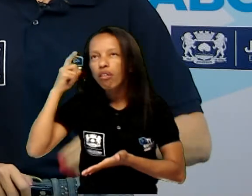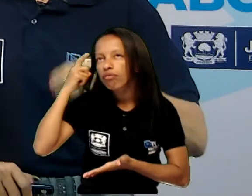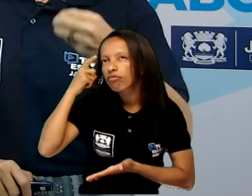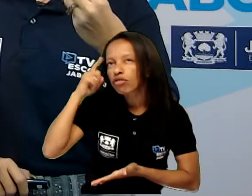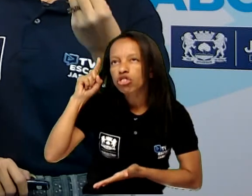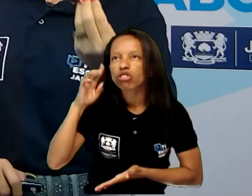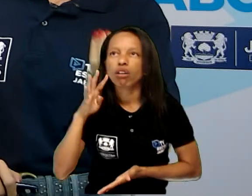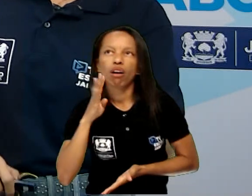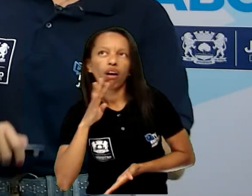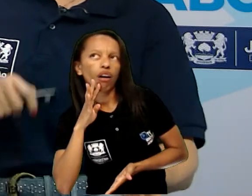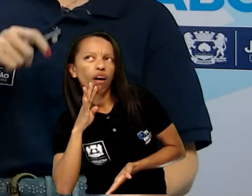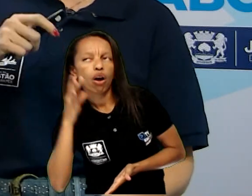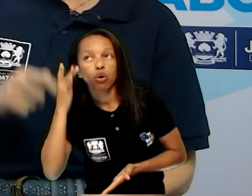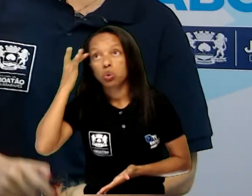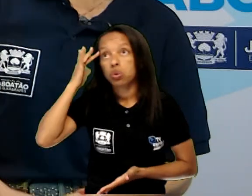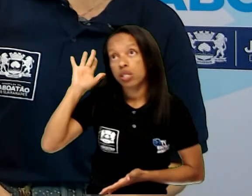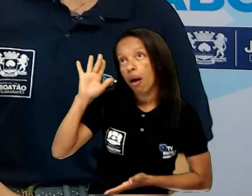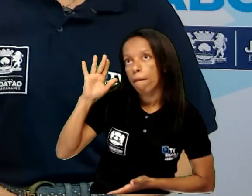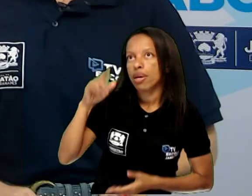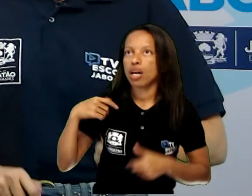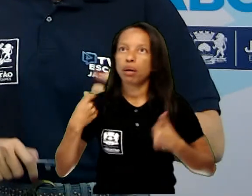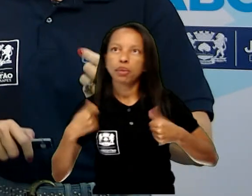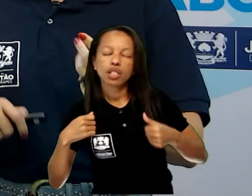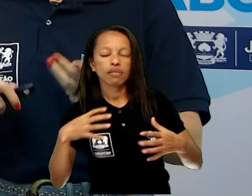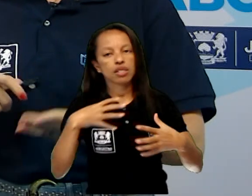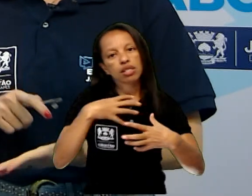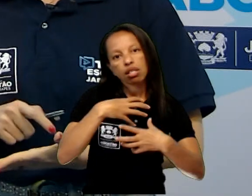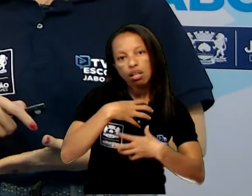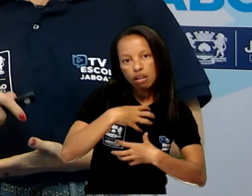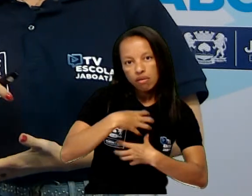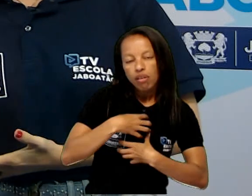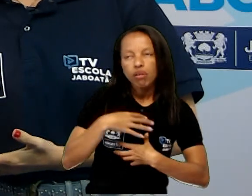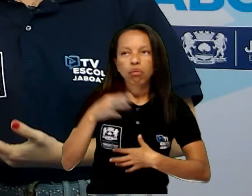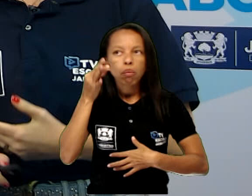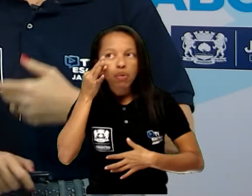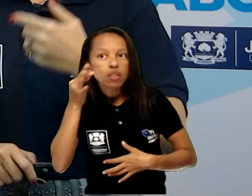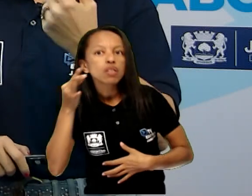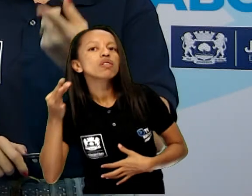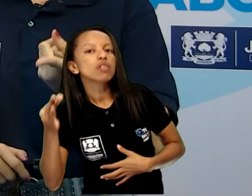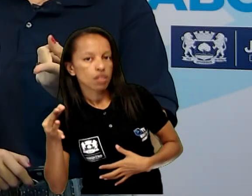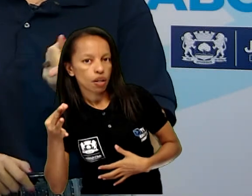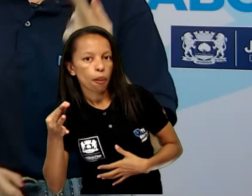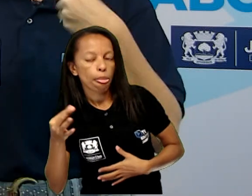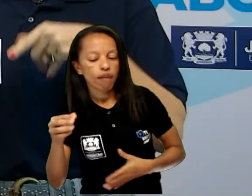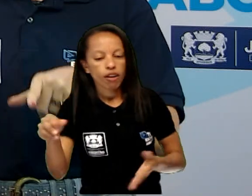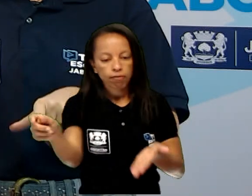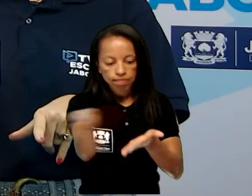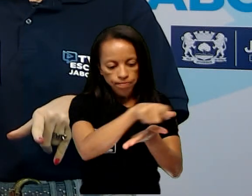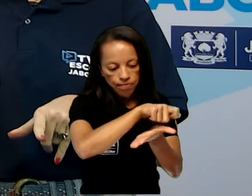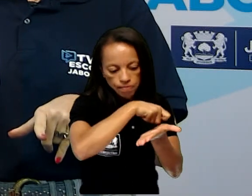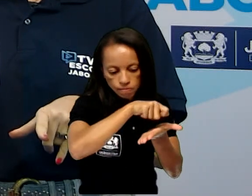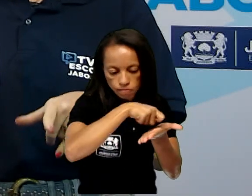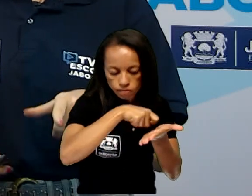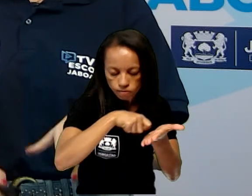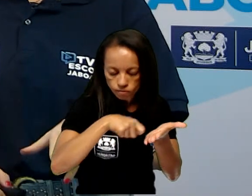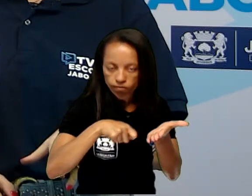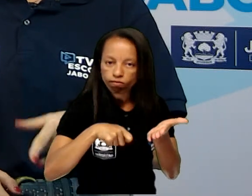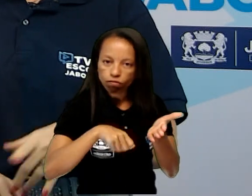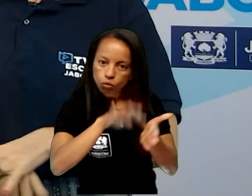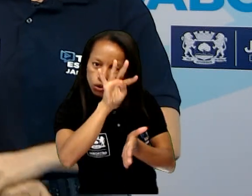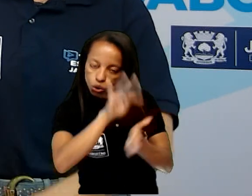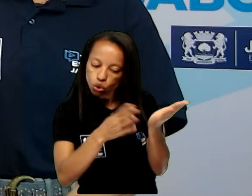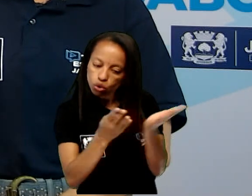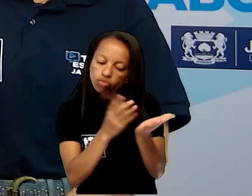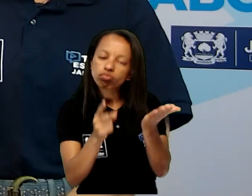eu não sabia que tinha que fazer dessa forma, achei interessante isso e isso, e vou aplicar se em alguma situação